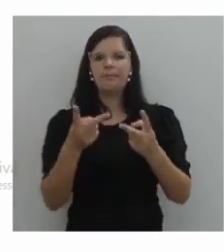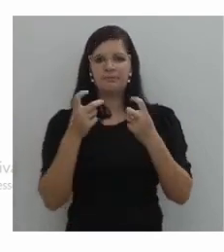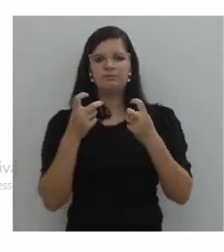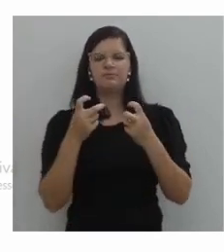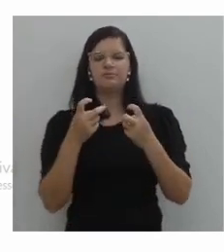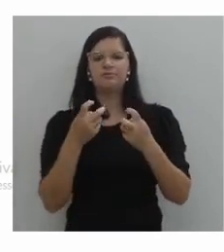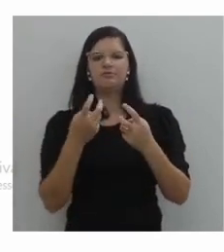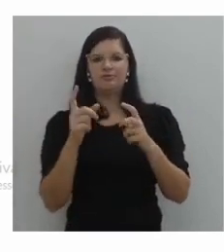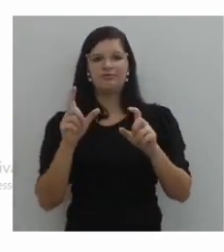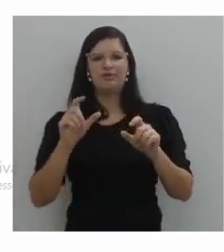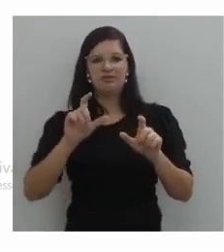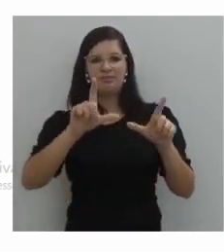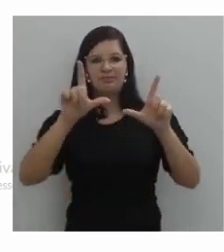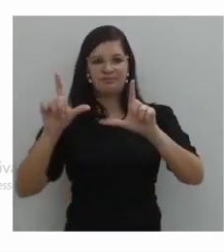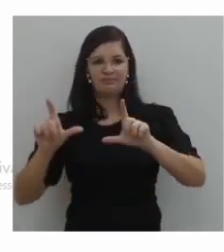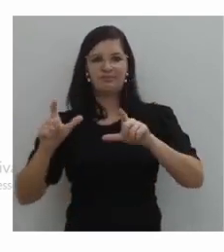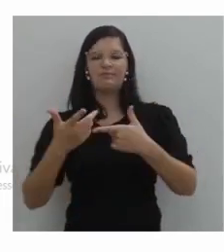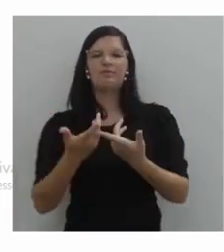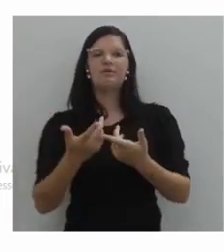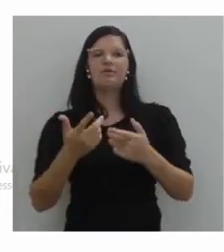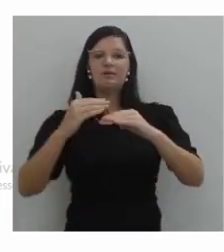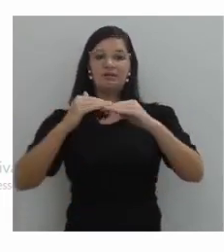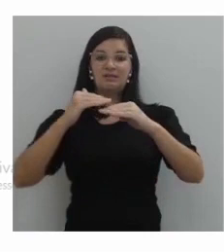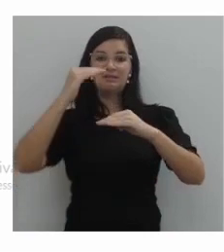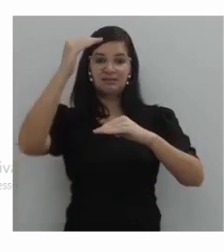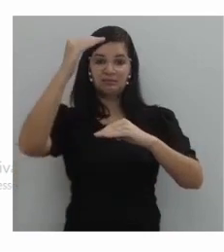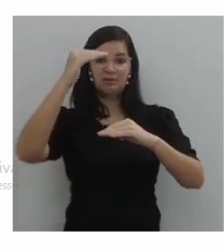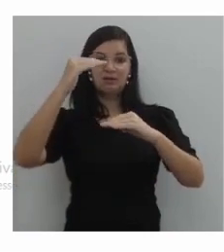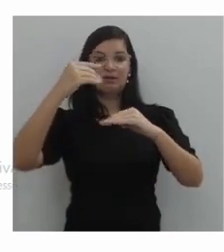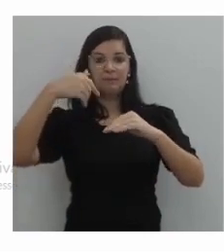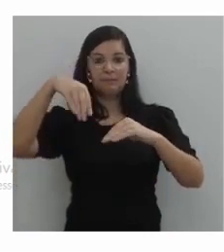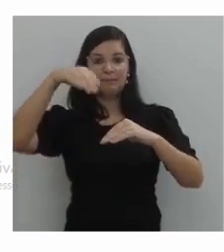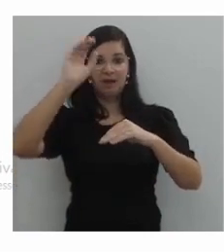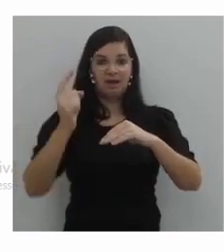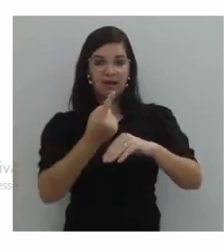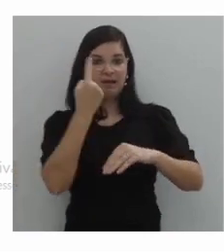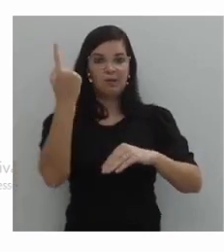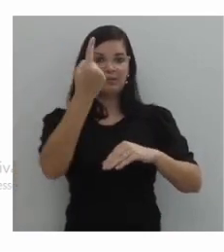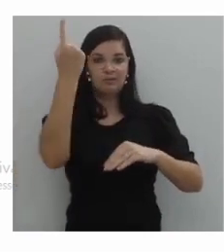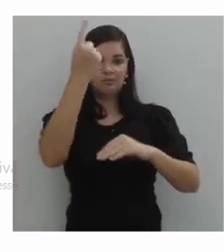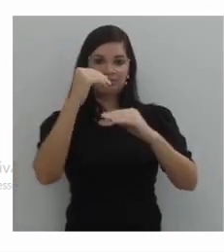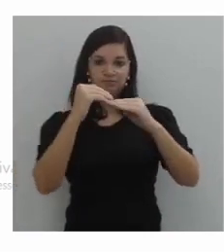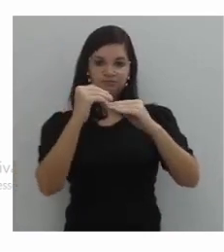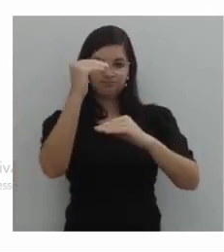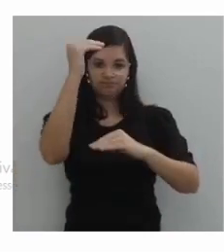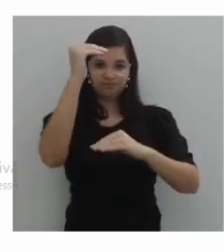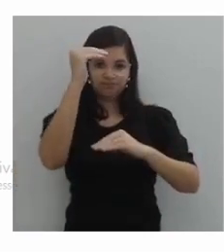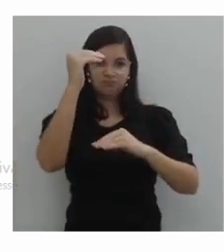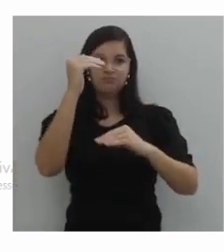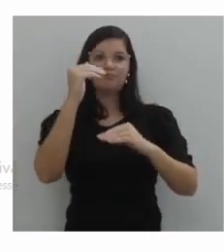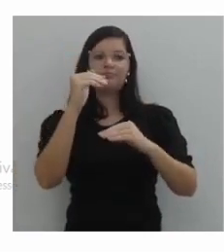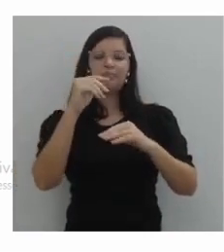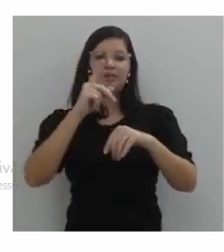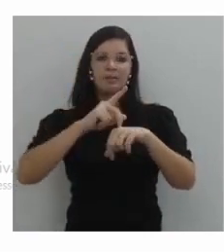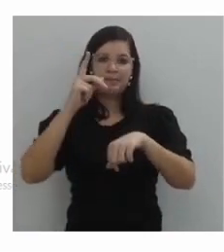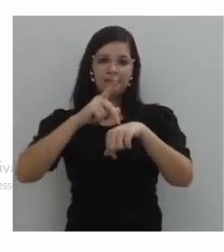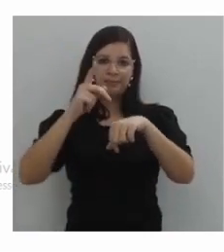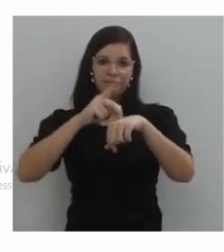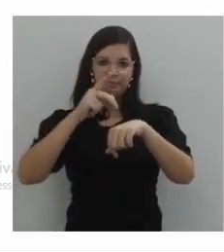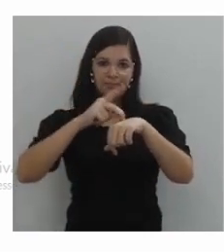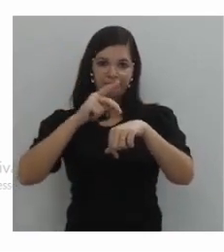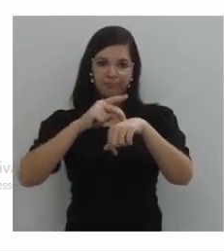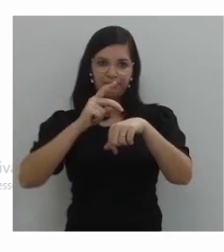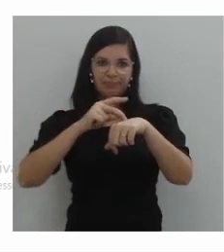né? Os aquíferos. Então, acima, nessa parte aí, mais elevada, a primeira camada, a gente vai ver onde a rocha ela vai